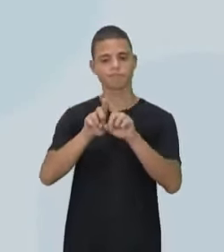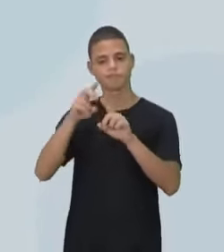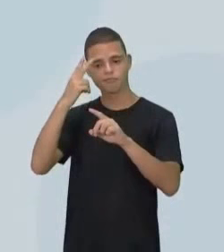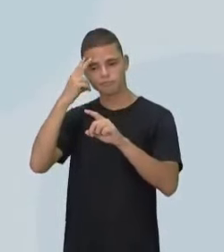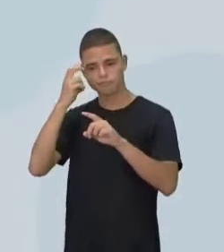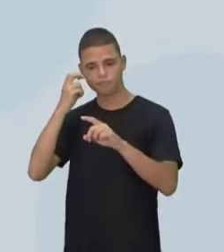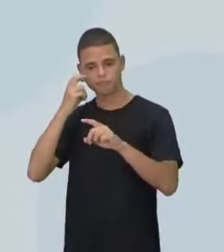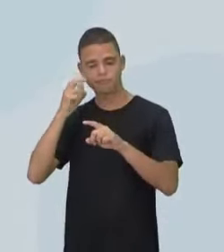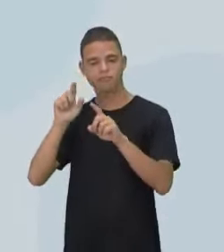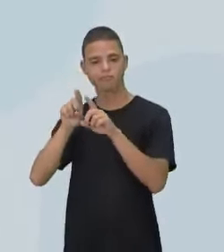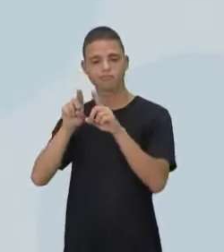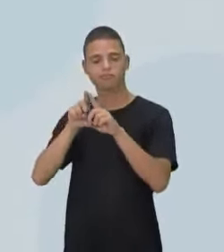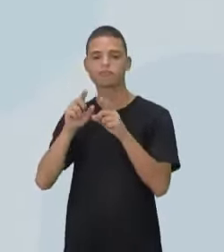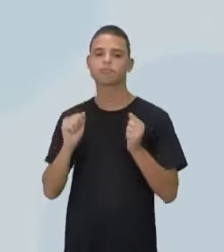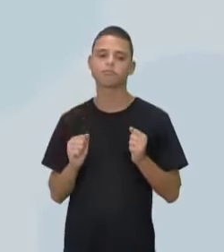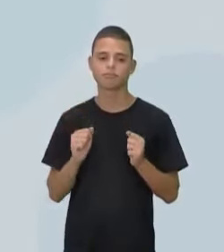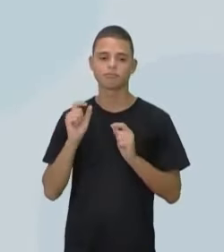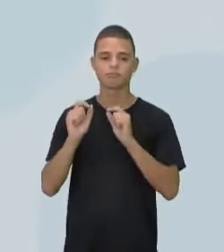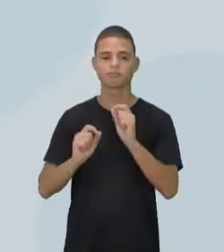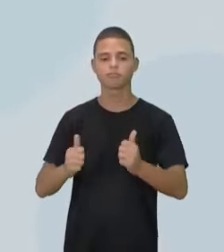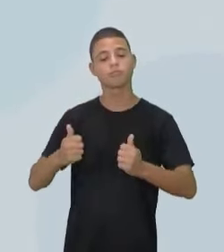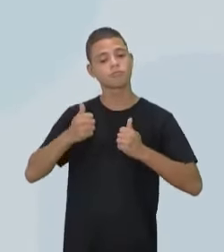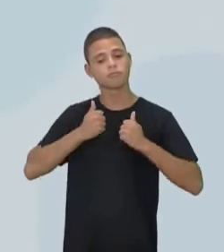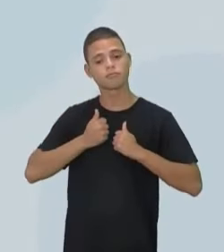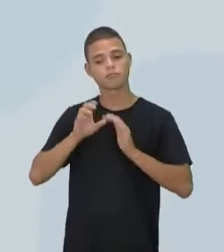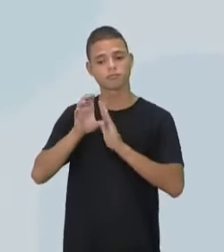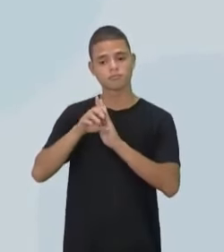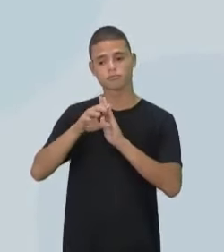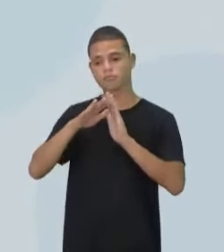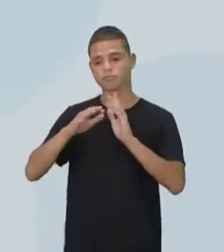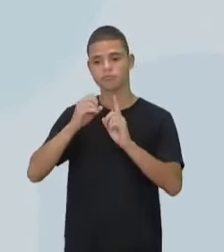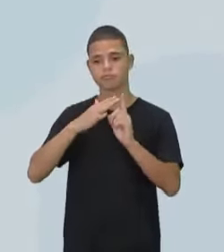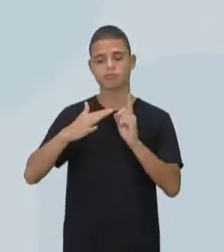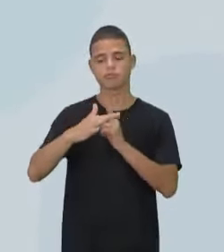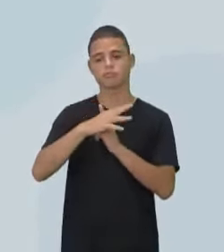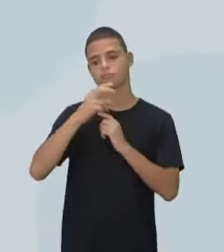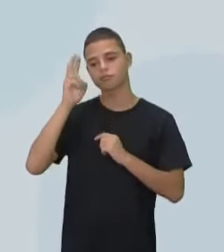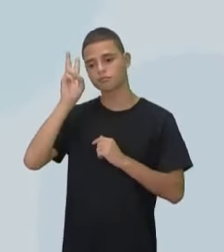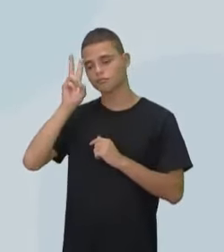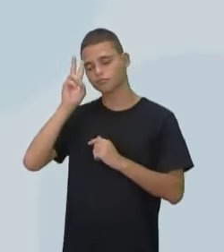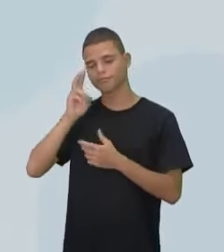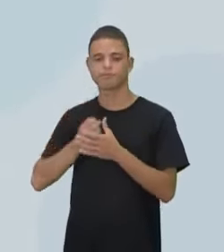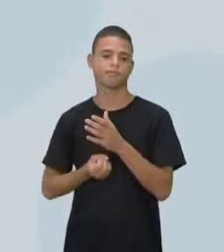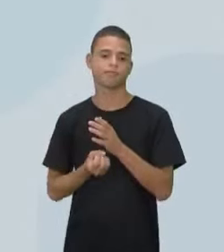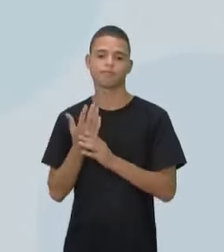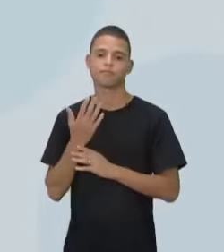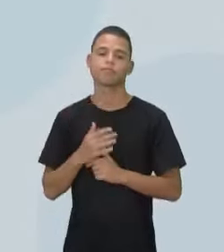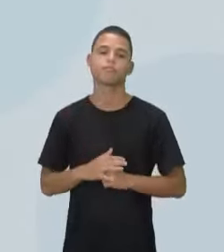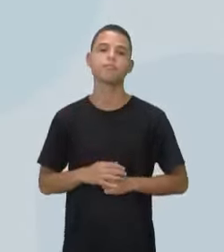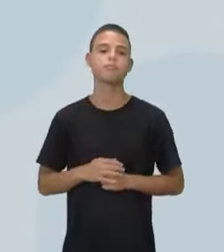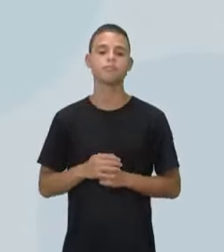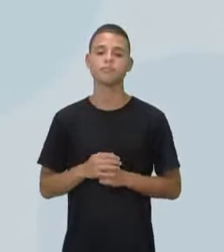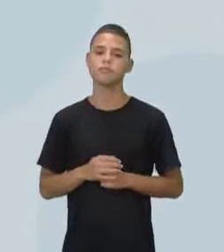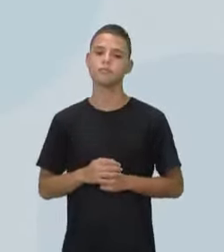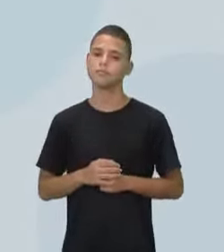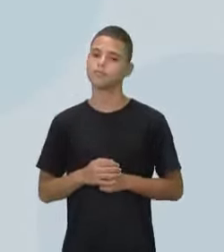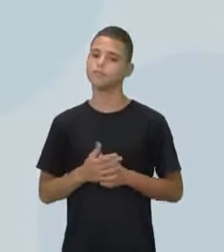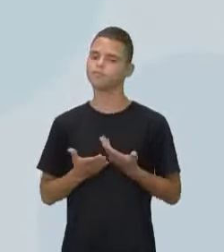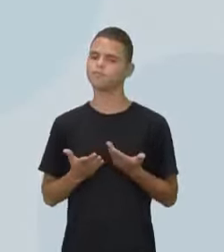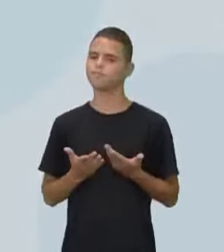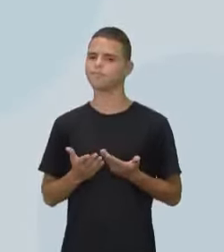culturas e considerando a autoria e o contexto social e histórico de sua produção. Bom, a gente não consegue